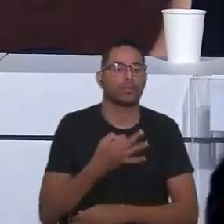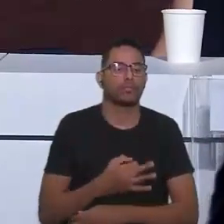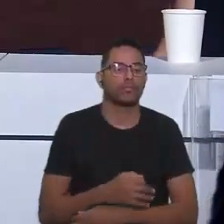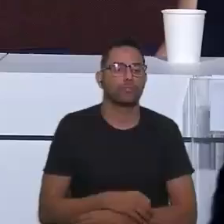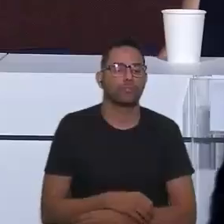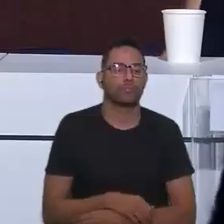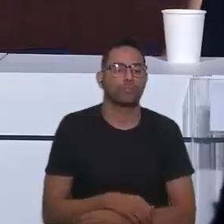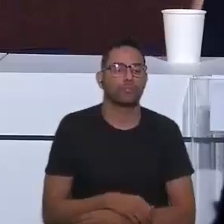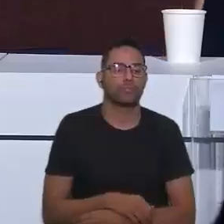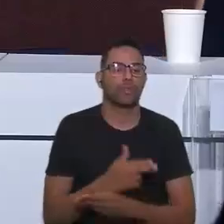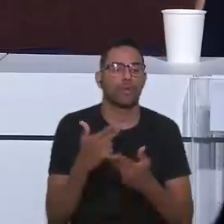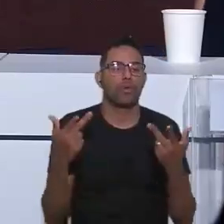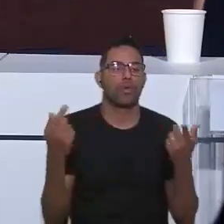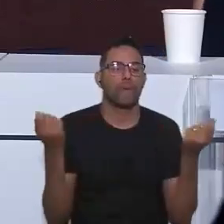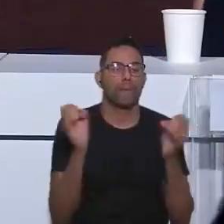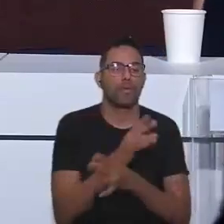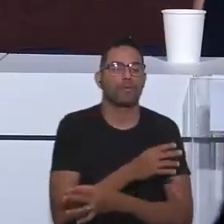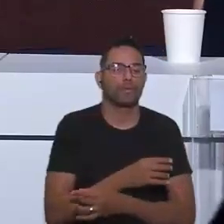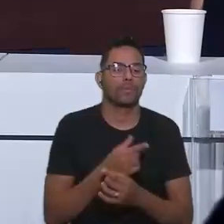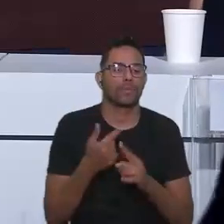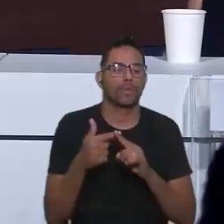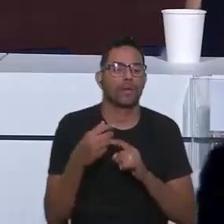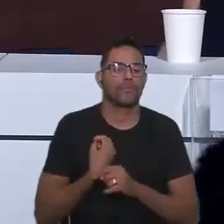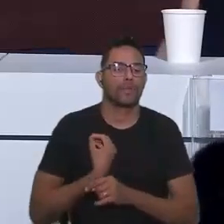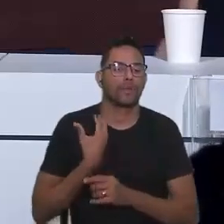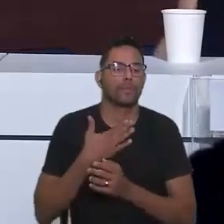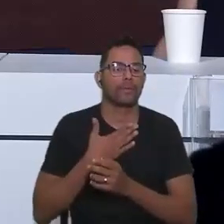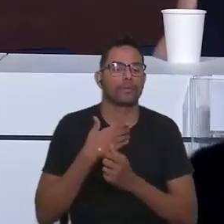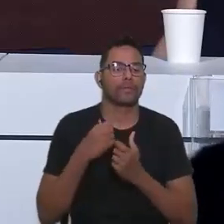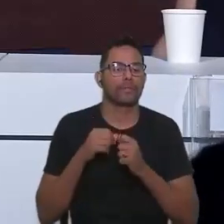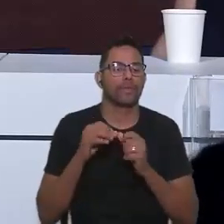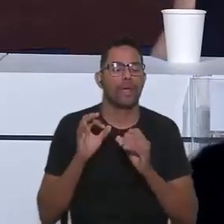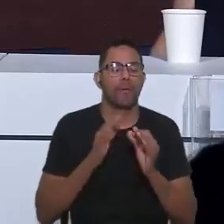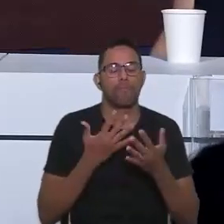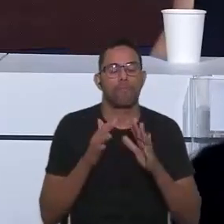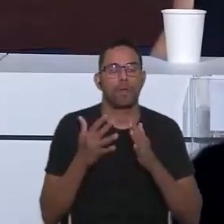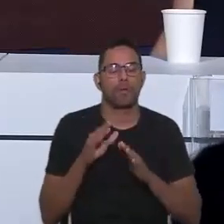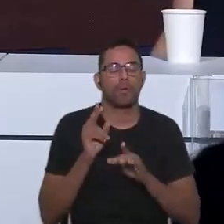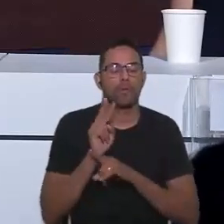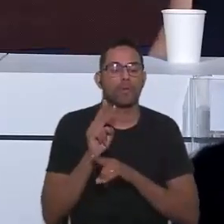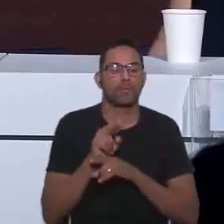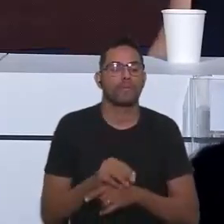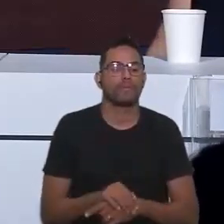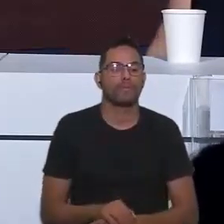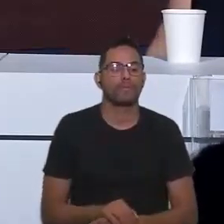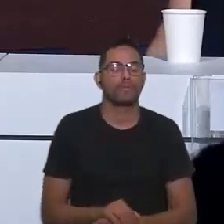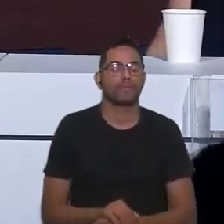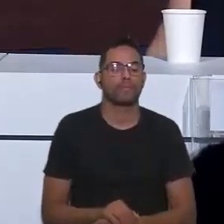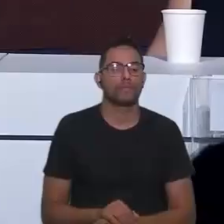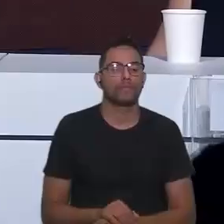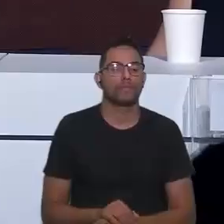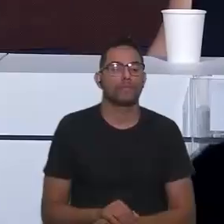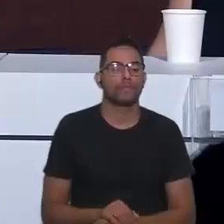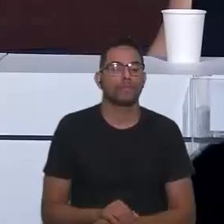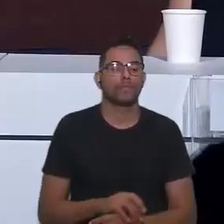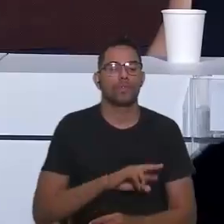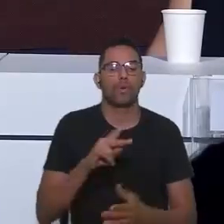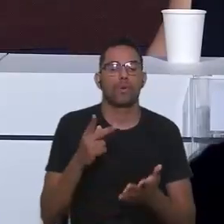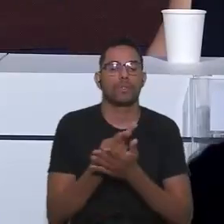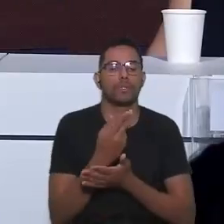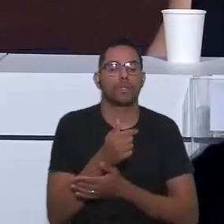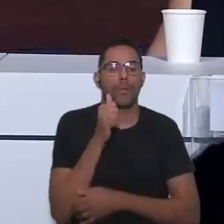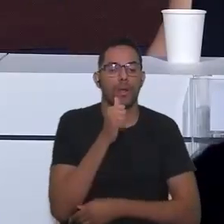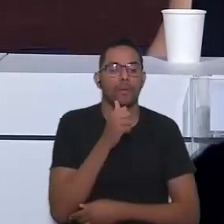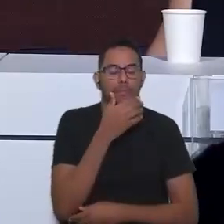certo. As coisas estão preparadas para que a minha vida esteja mais ou menos cuidada. E isso não acontece